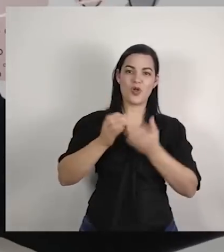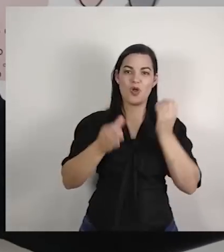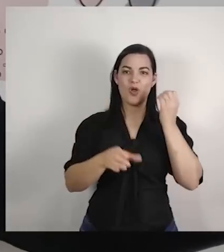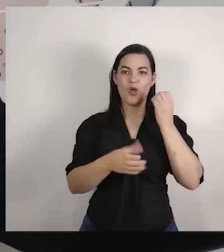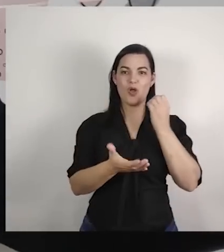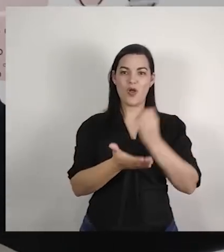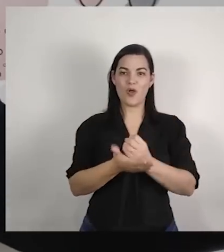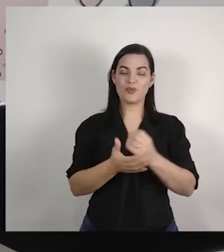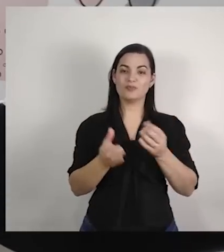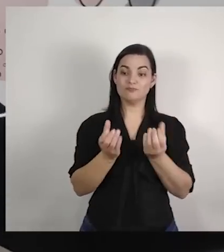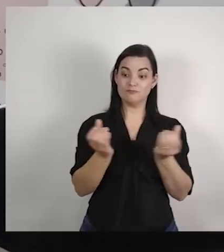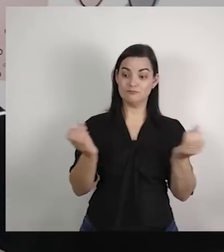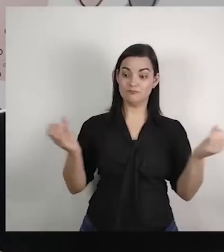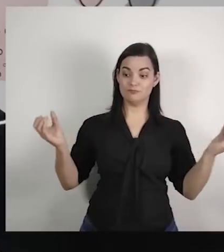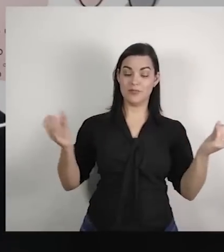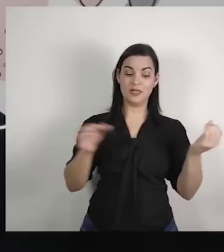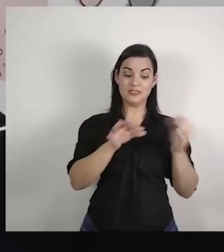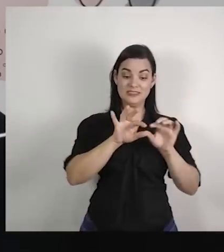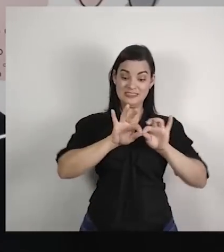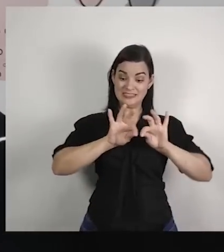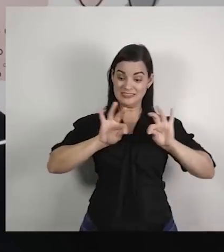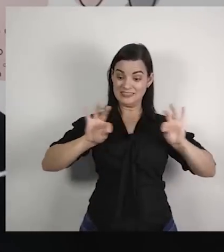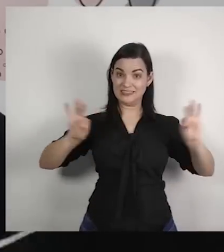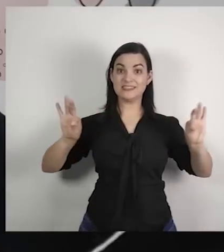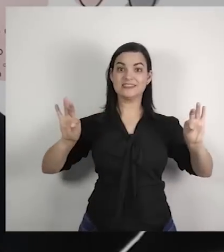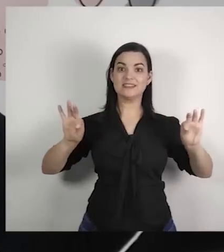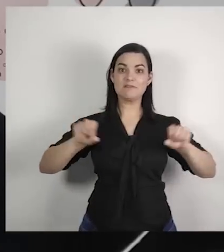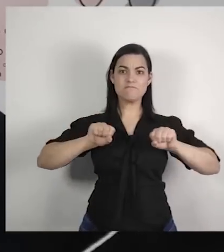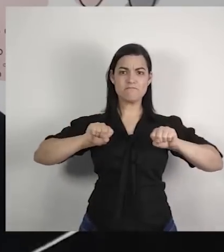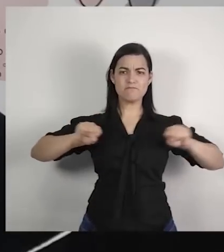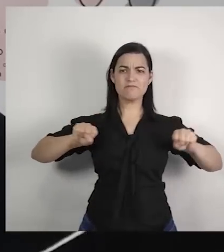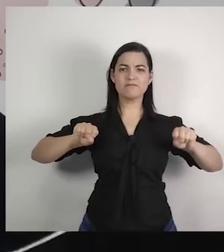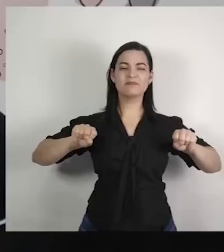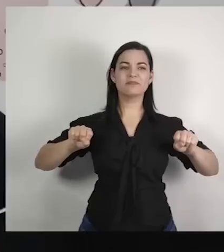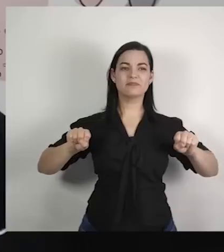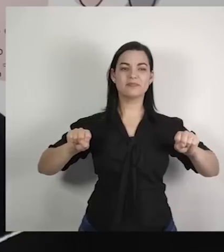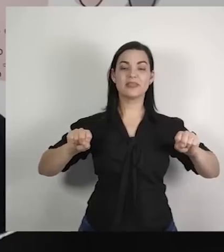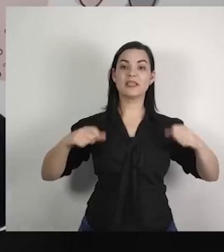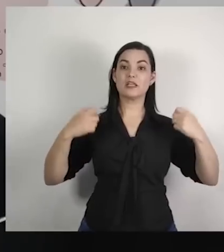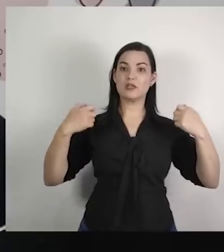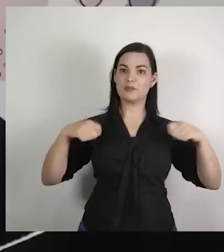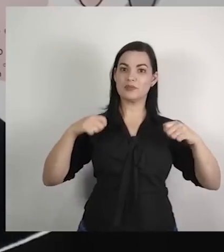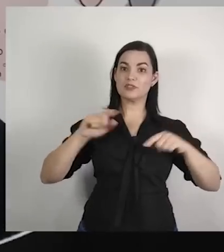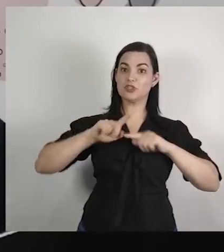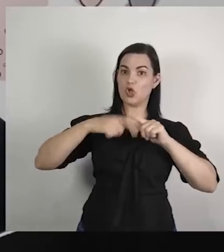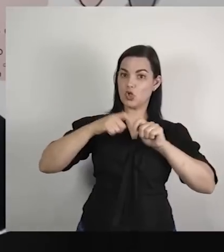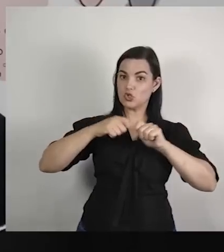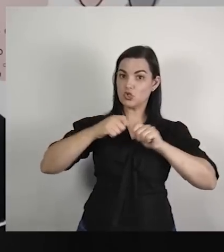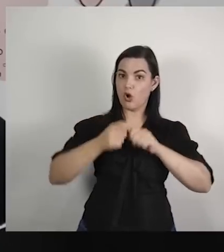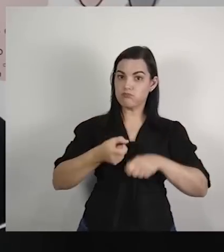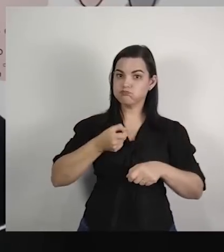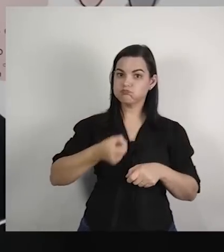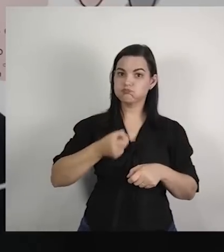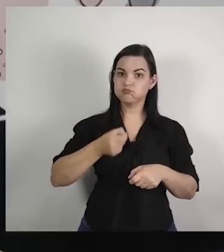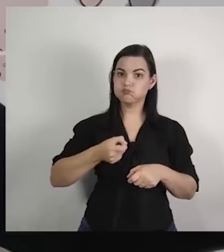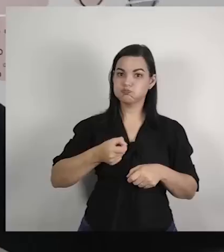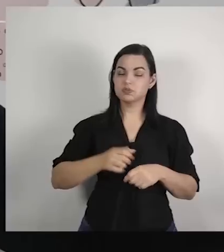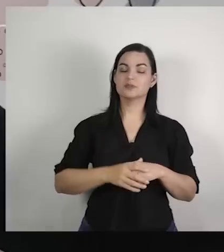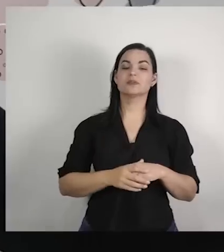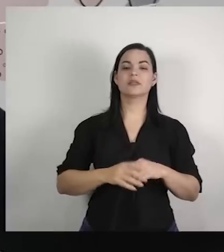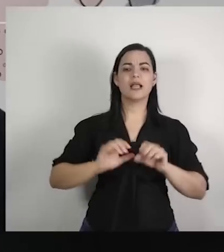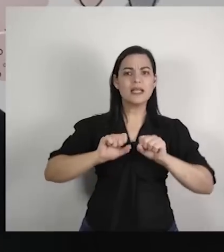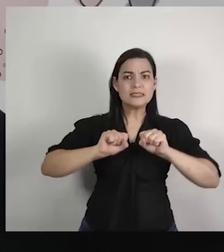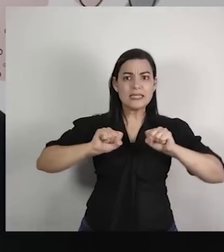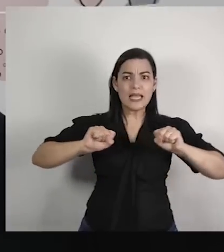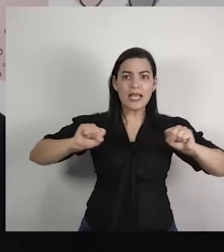2 copos aqui bem esticados, então dá um nozinho bem grande para ele poder não passar pelo furinho. E